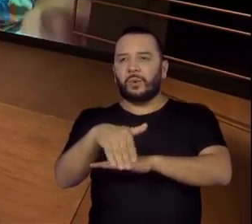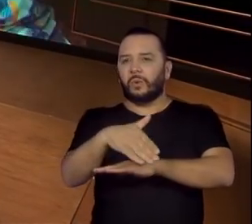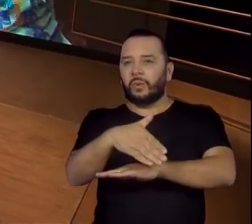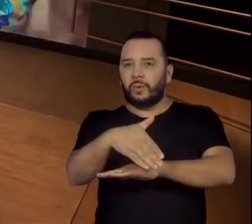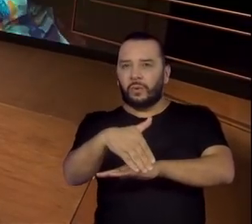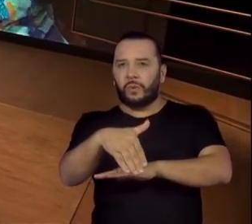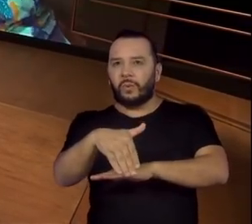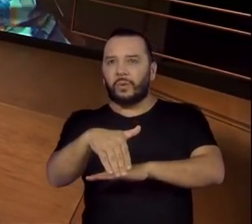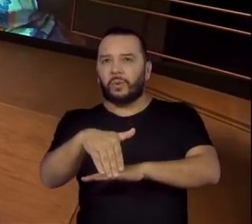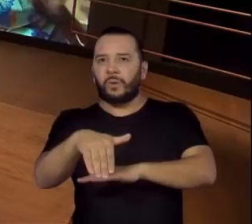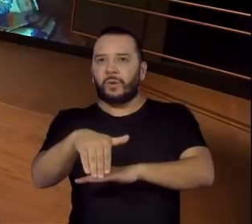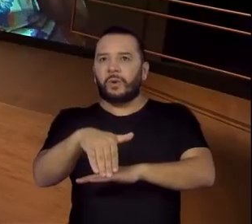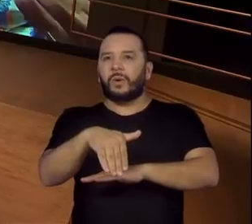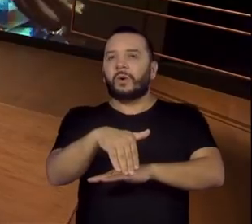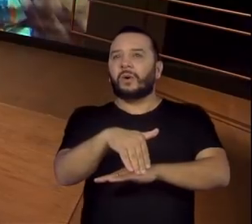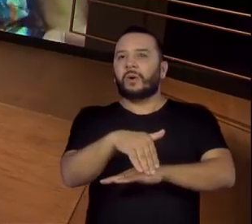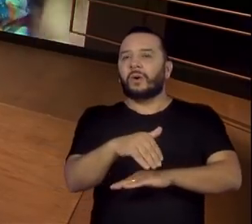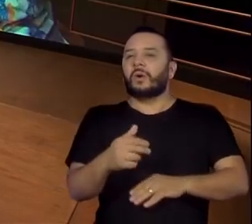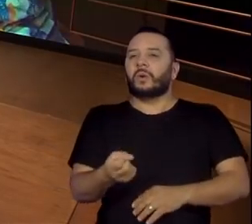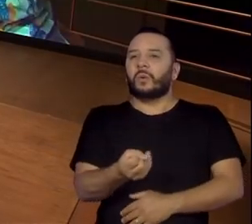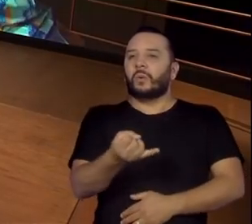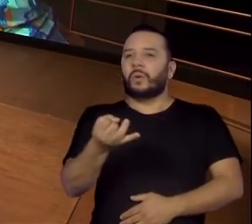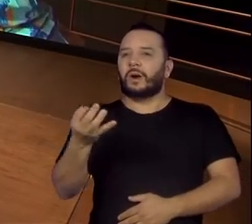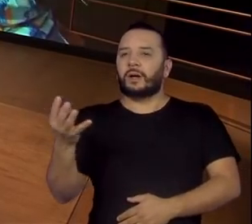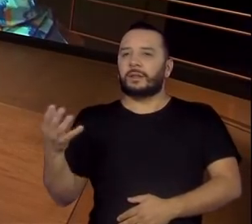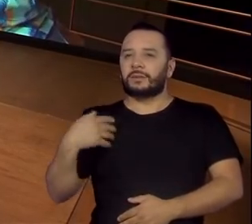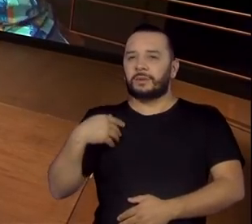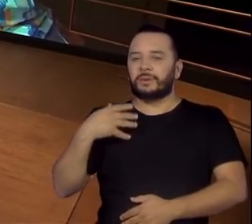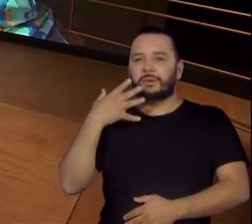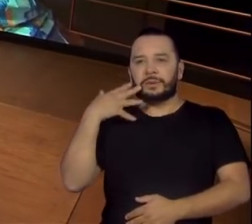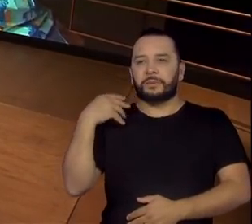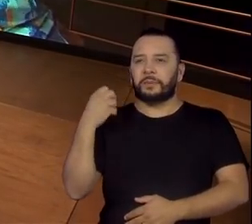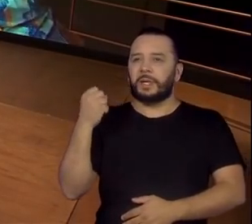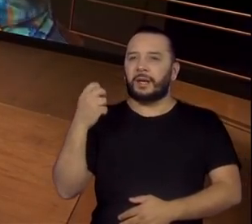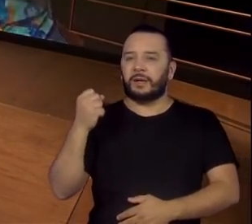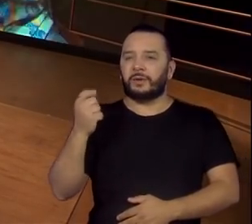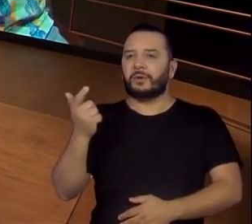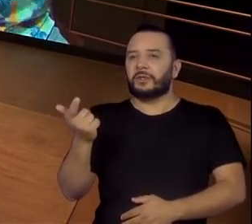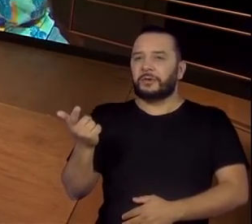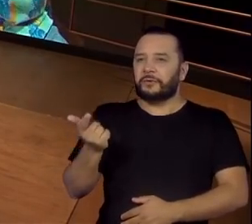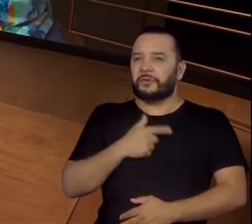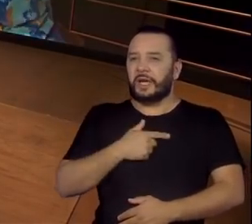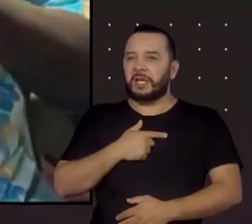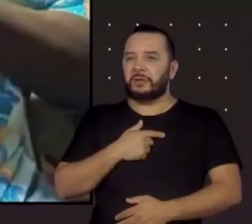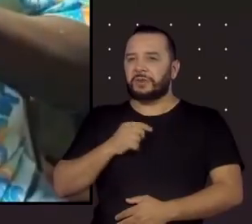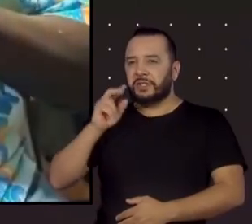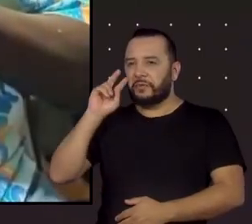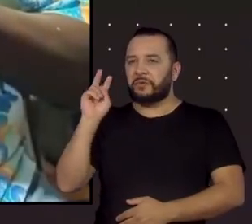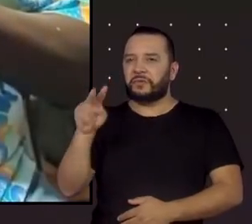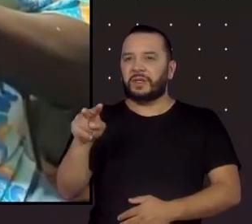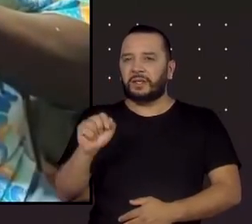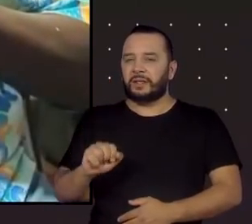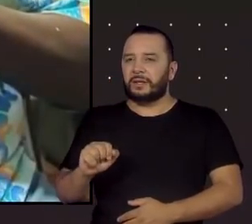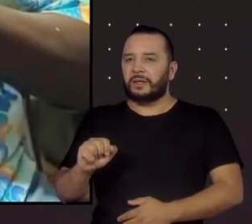quantos brancos horríveis eu vi. Eu quero um homem de cor. Eu falei, sou eu.